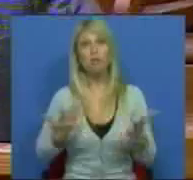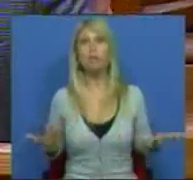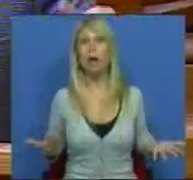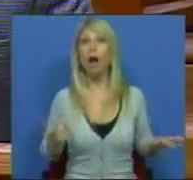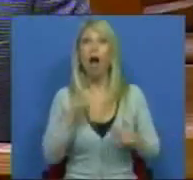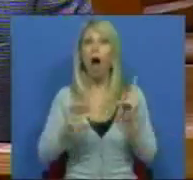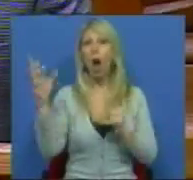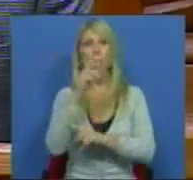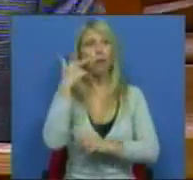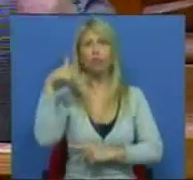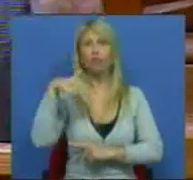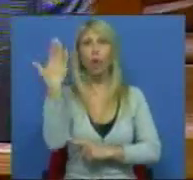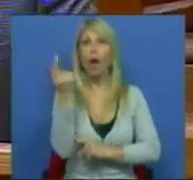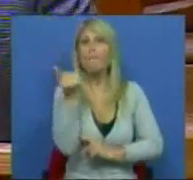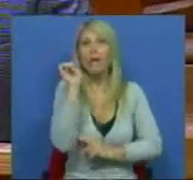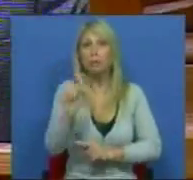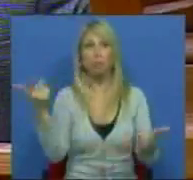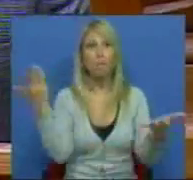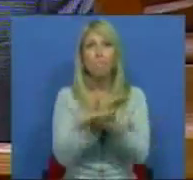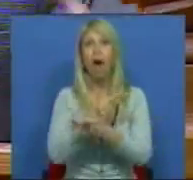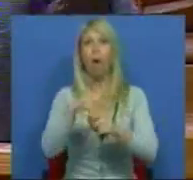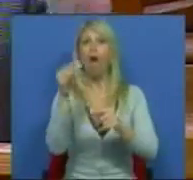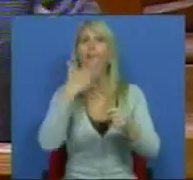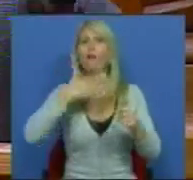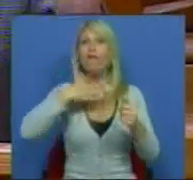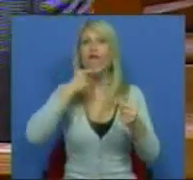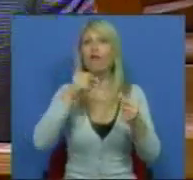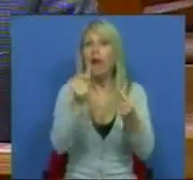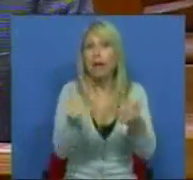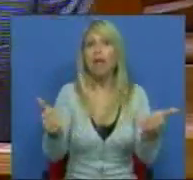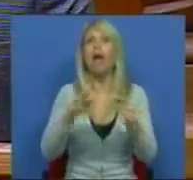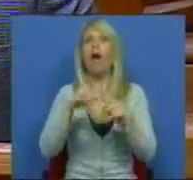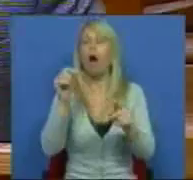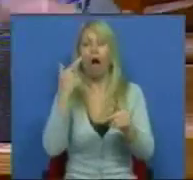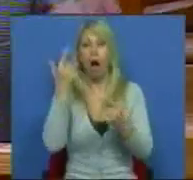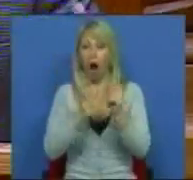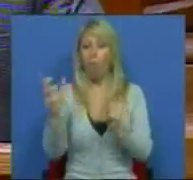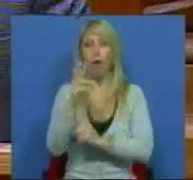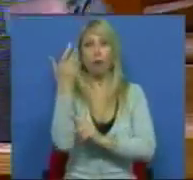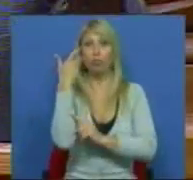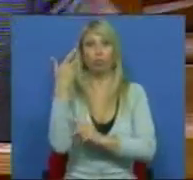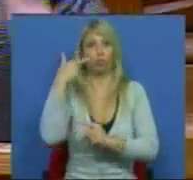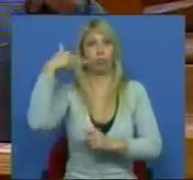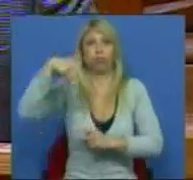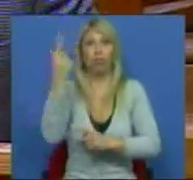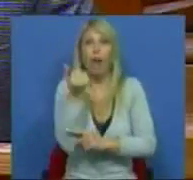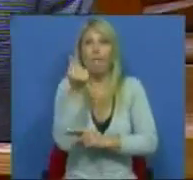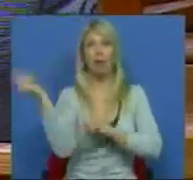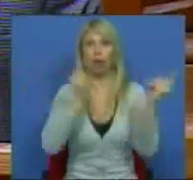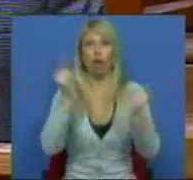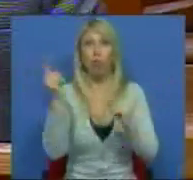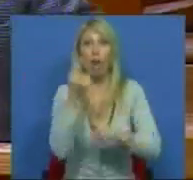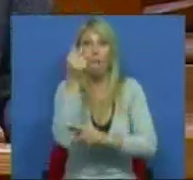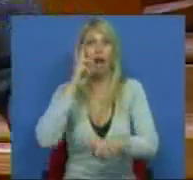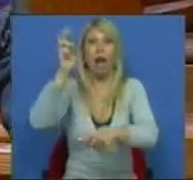aumento extraordinário do preço do pão e das farinhas, um aumento extraordinário do preço dos transportes, do preço da